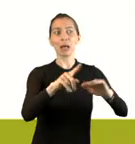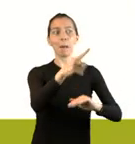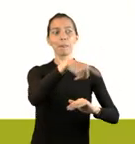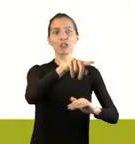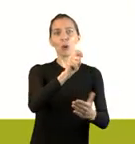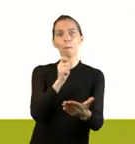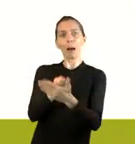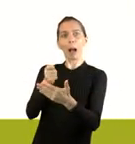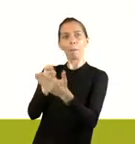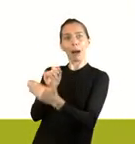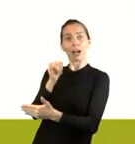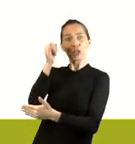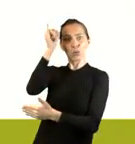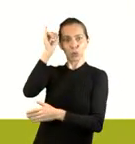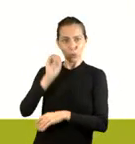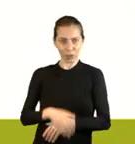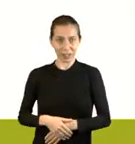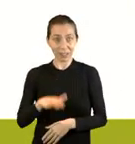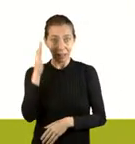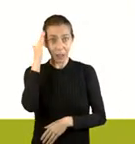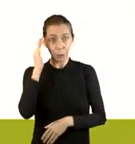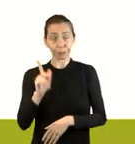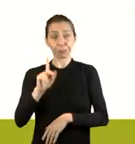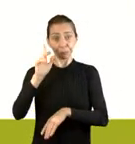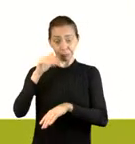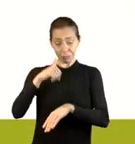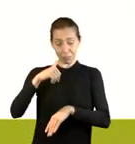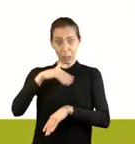nos mercados fora do Brasil, os bancos eles